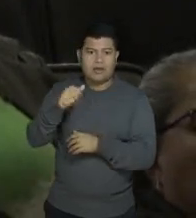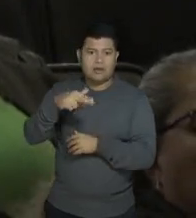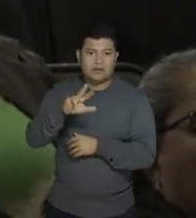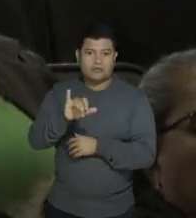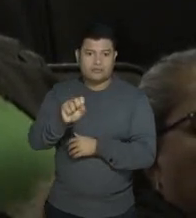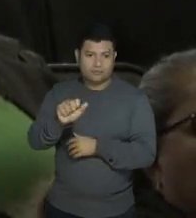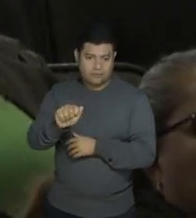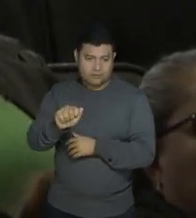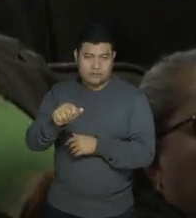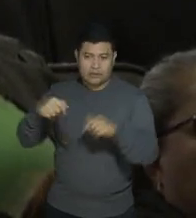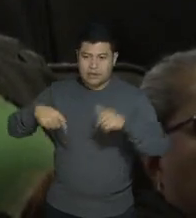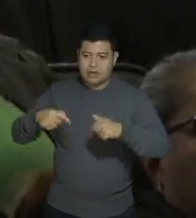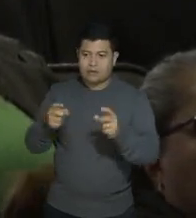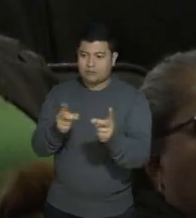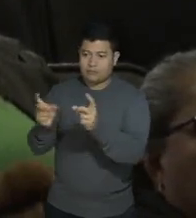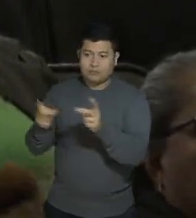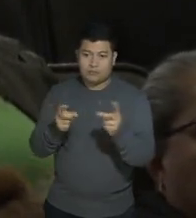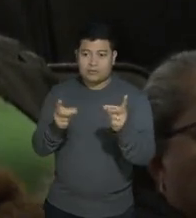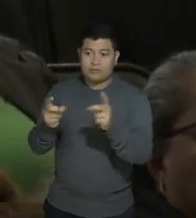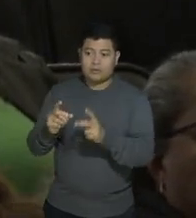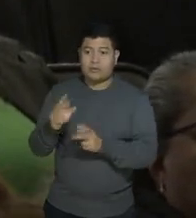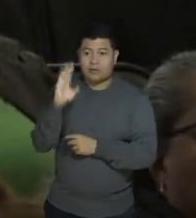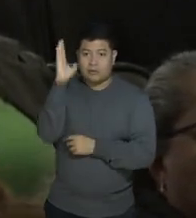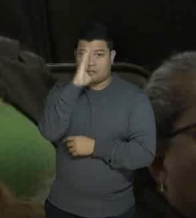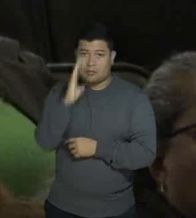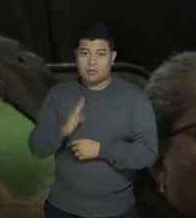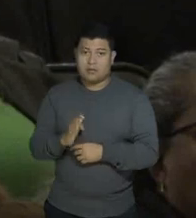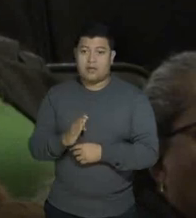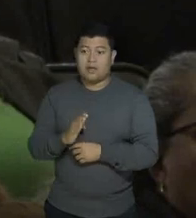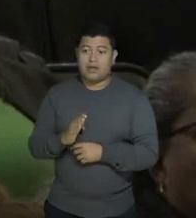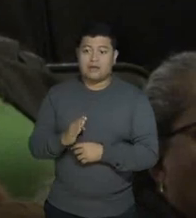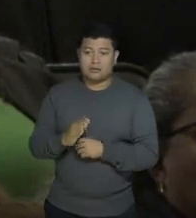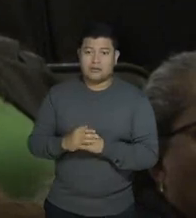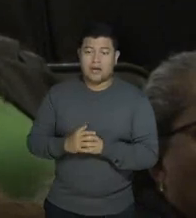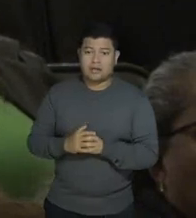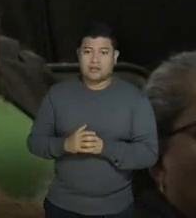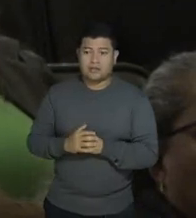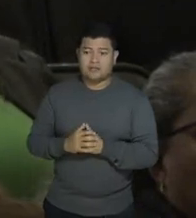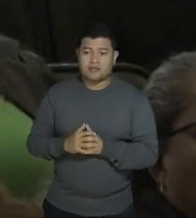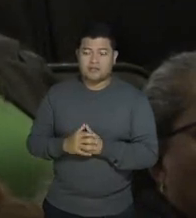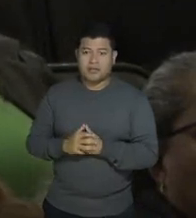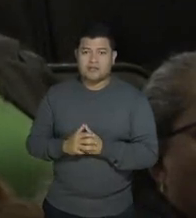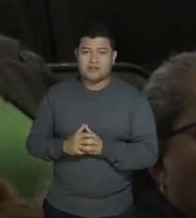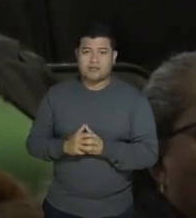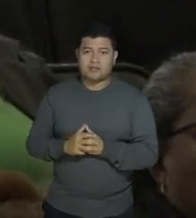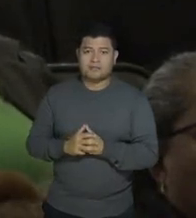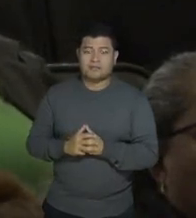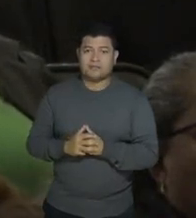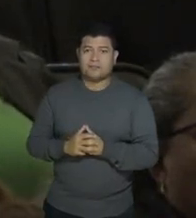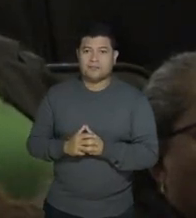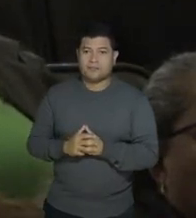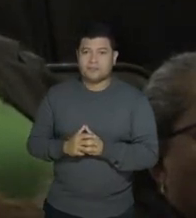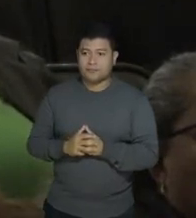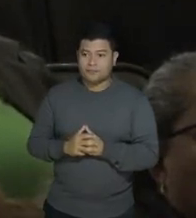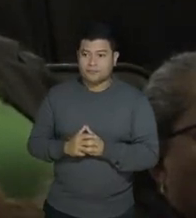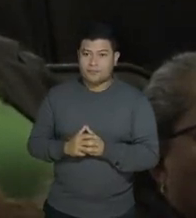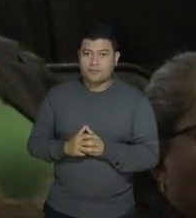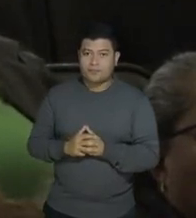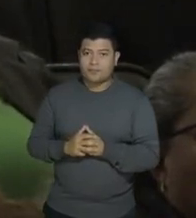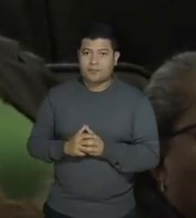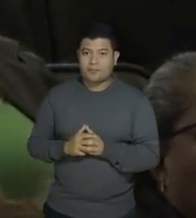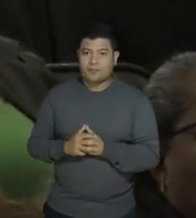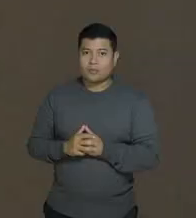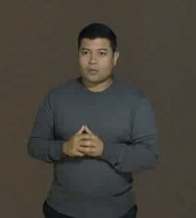Brasil, só era vendido fora do Brasil. É a tamoxetina? Acho que é esse aí que a senhora estava falando. Então, ele não